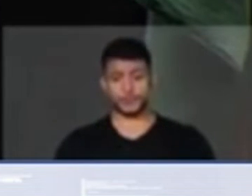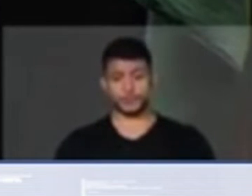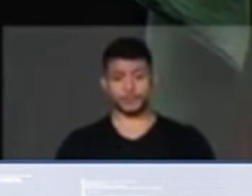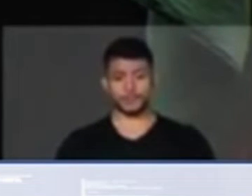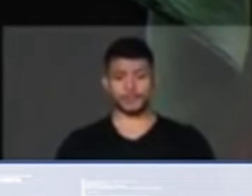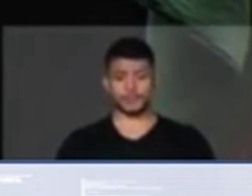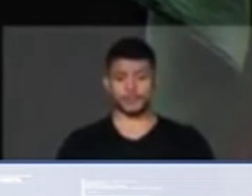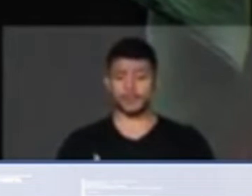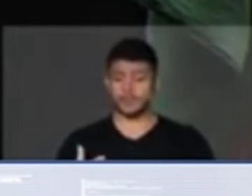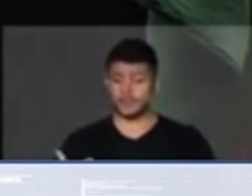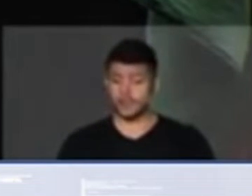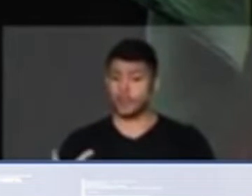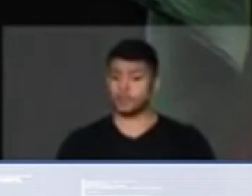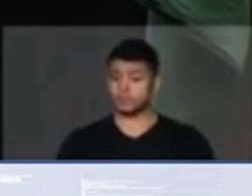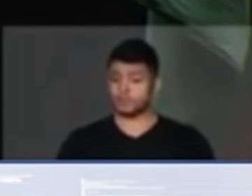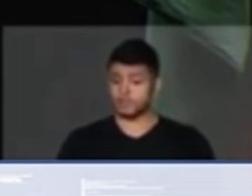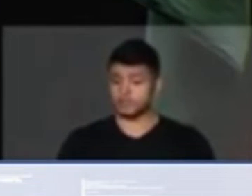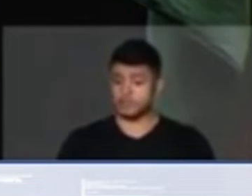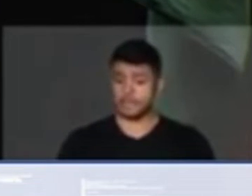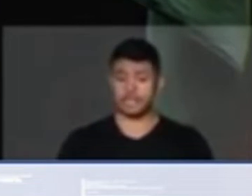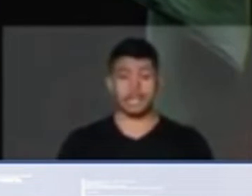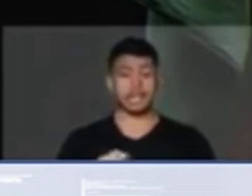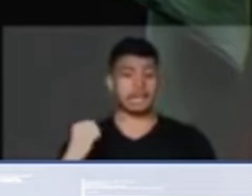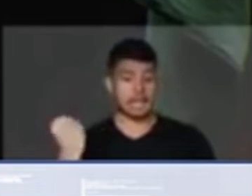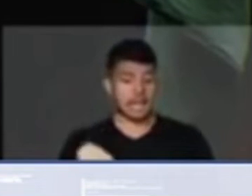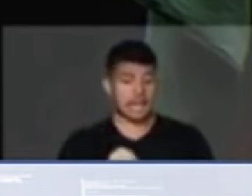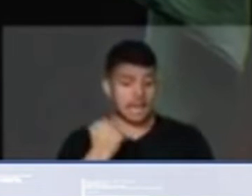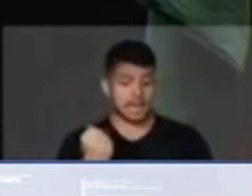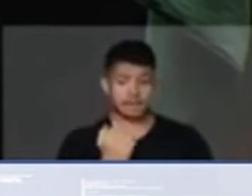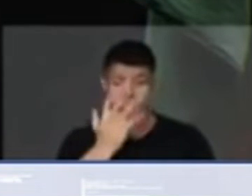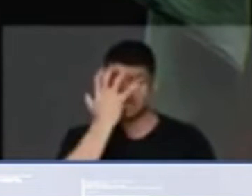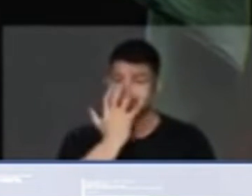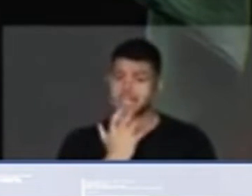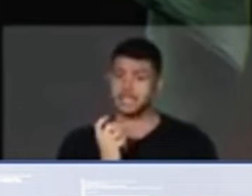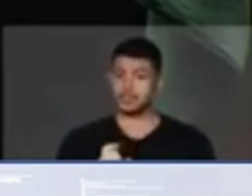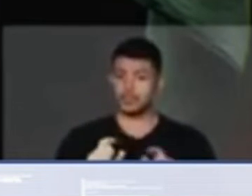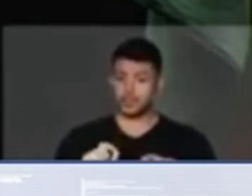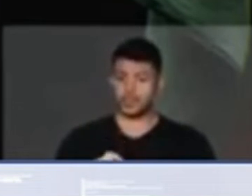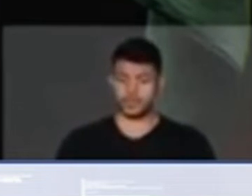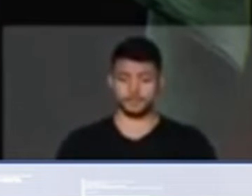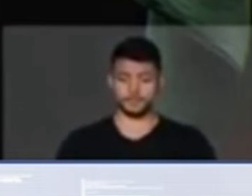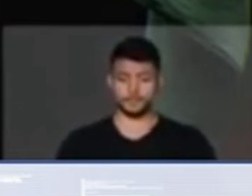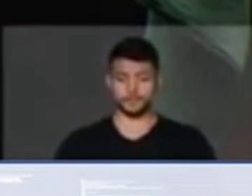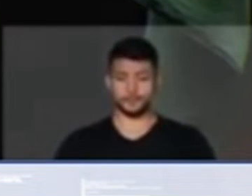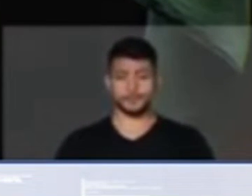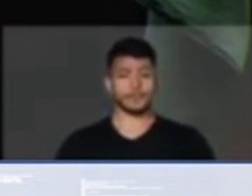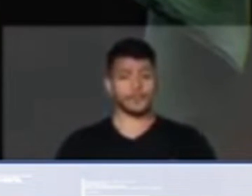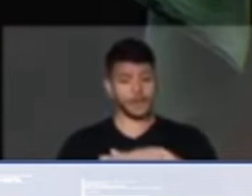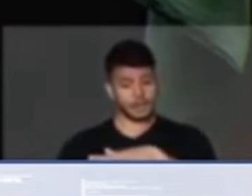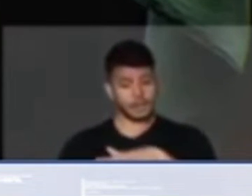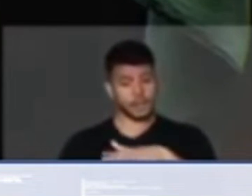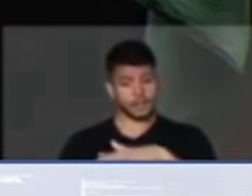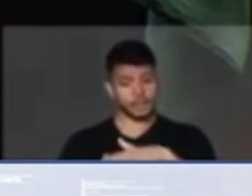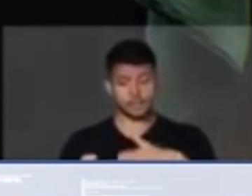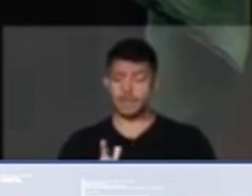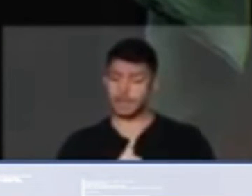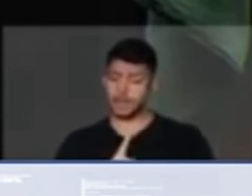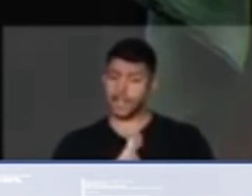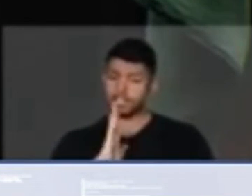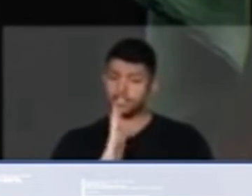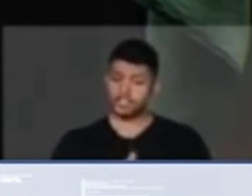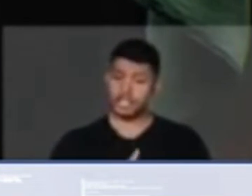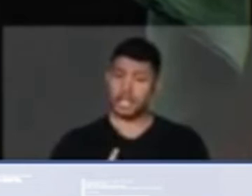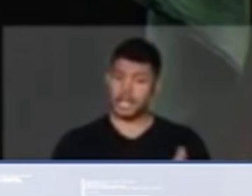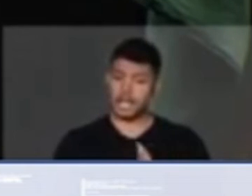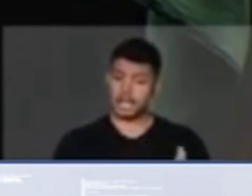Itaipu. Agora, o mais grave disso tudo é que essa empresa, que tem relações com a família do Bolsonaro,